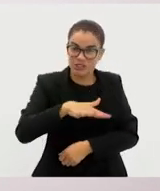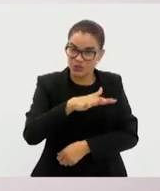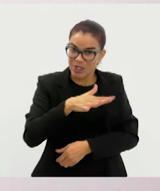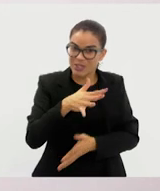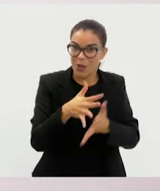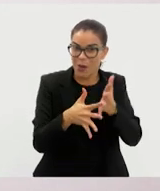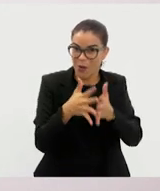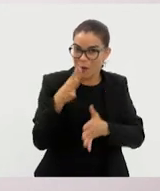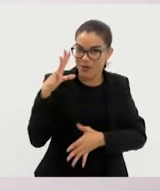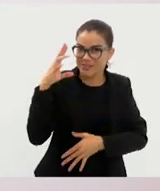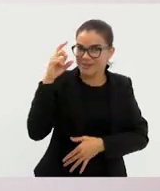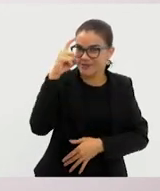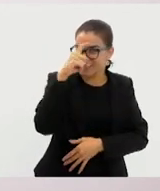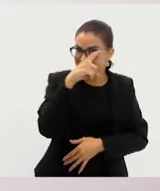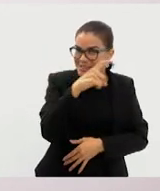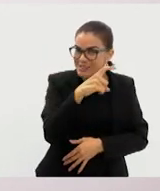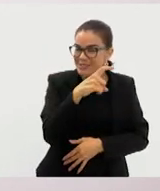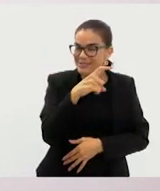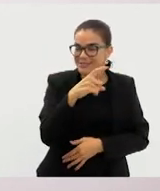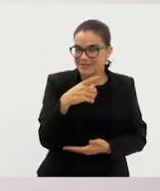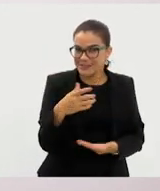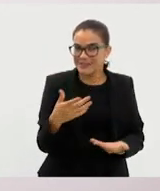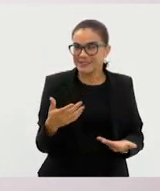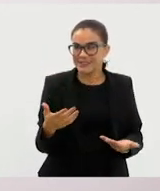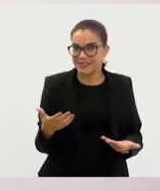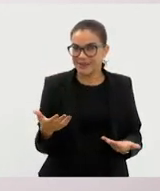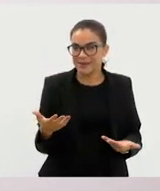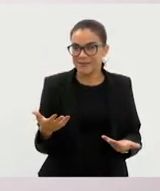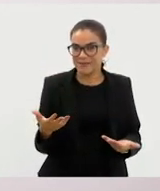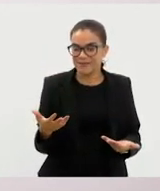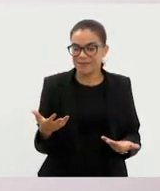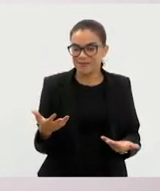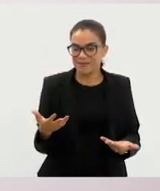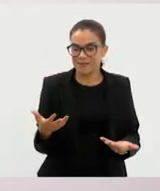complexa, nós todos, né? Então, assim,